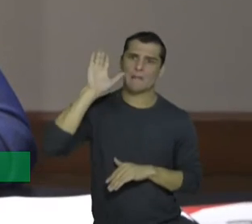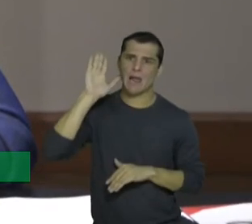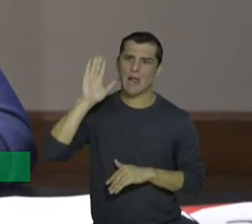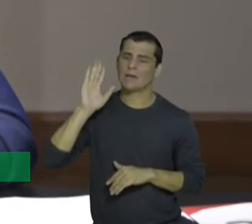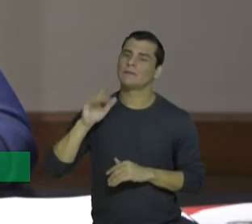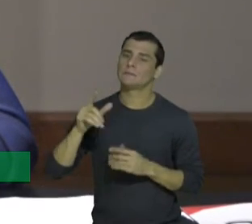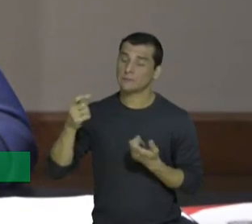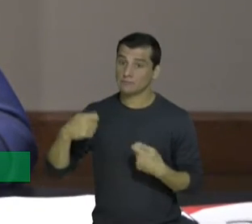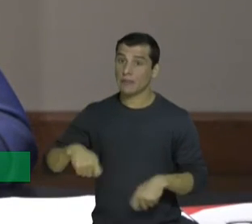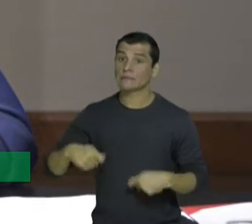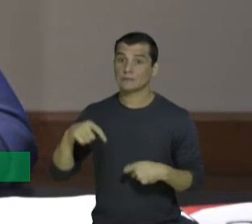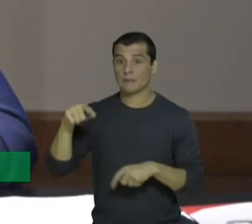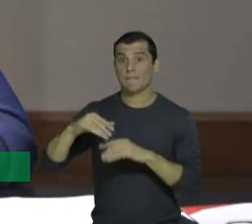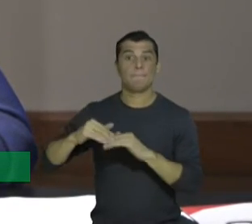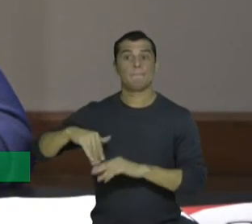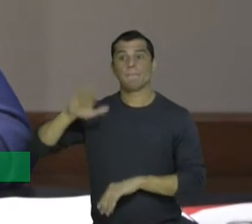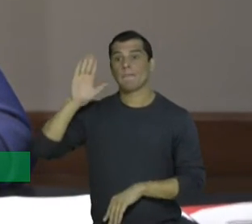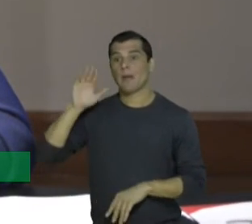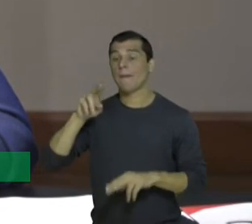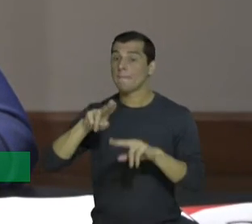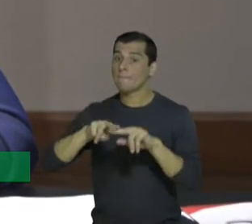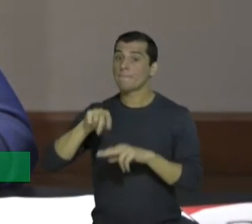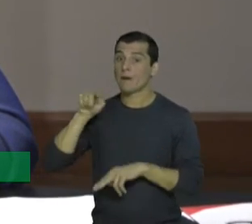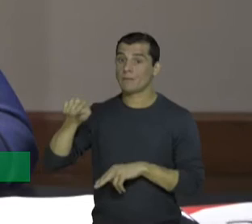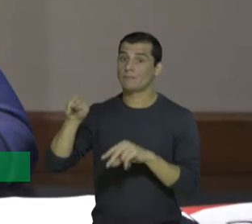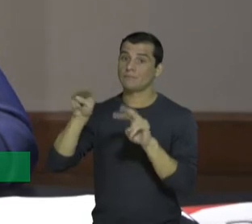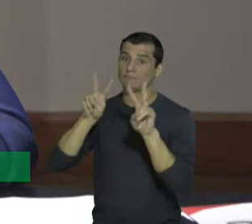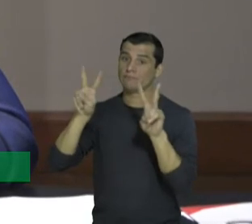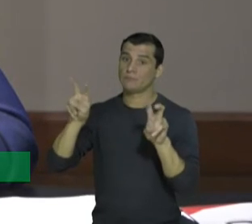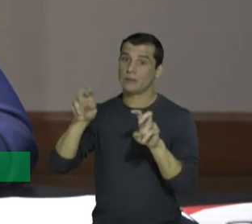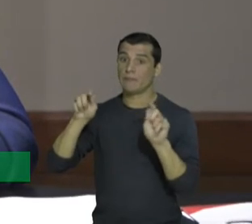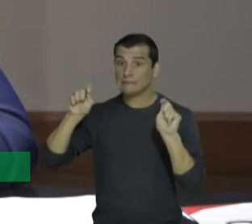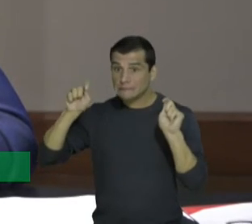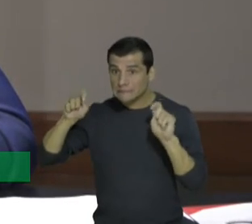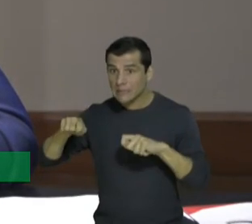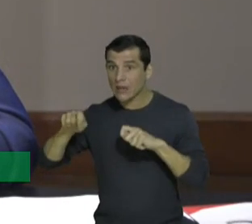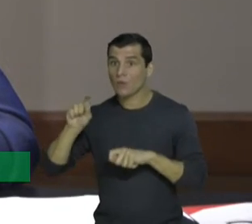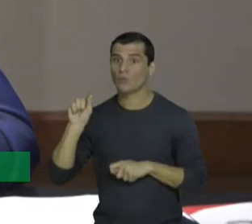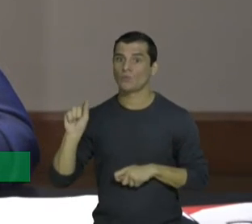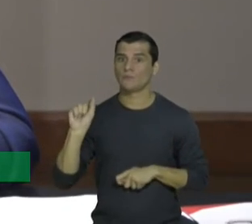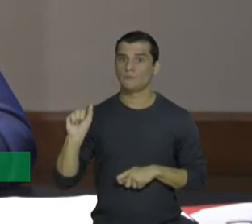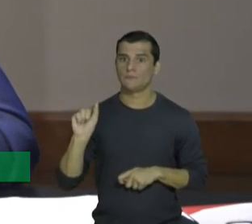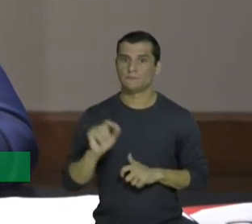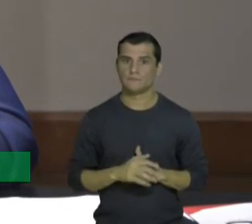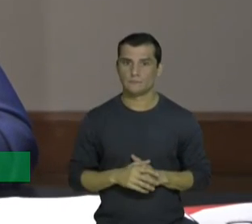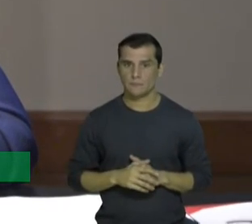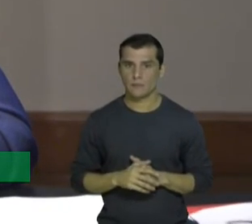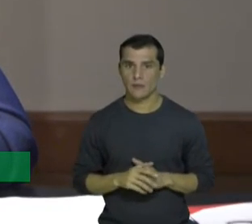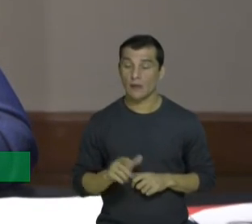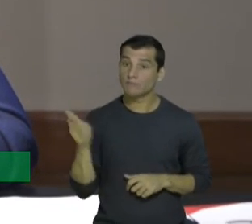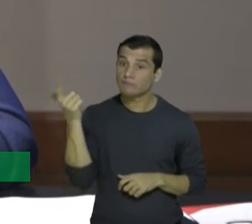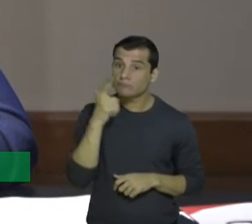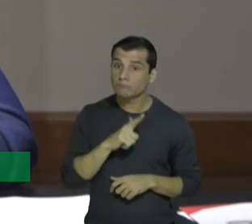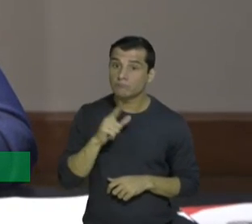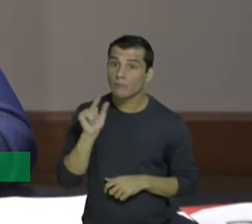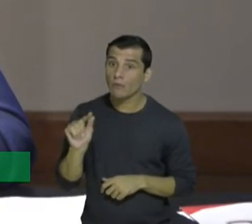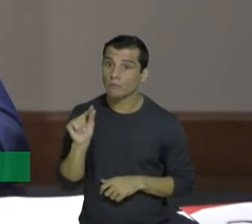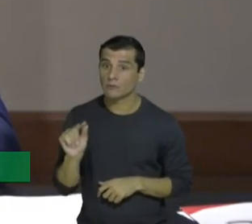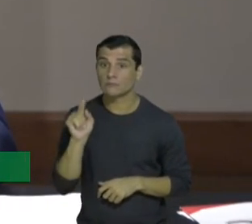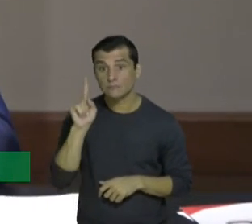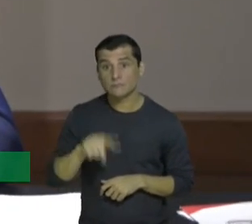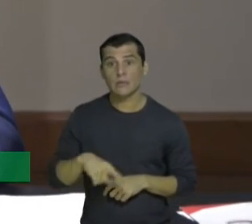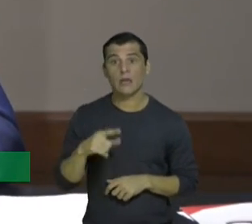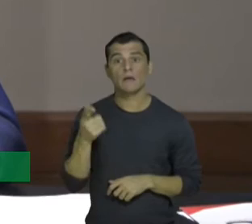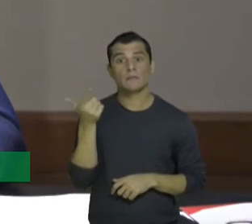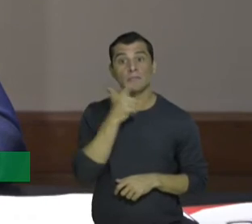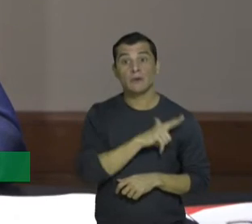e por isso a questão da possibilidade de você ter a chance de levar